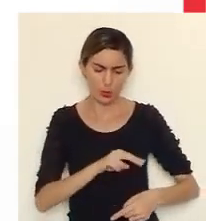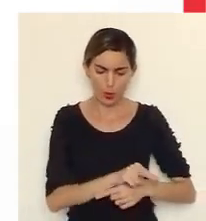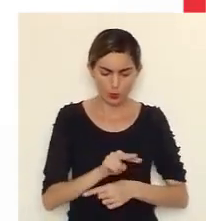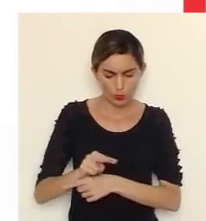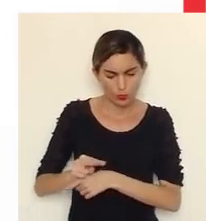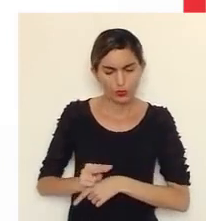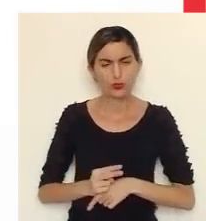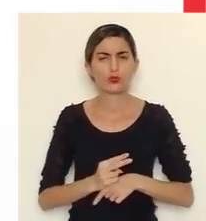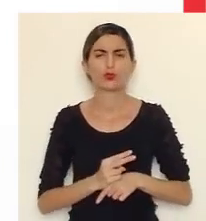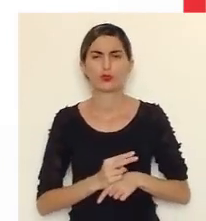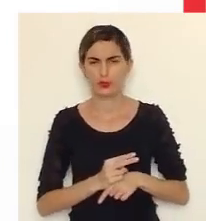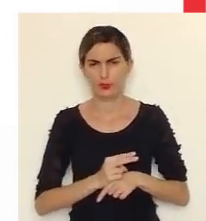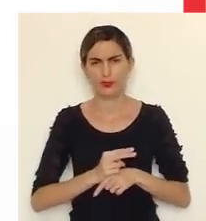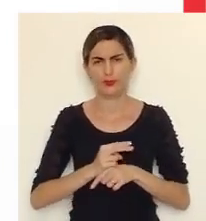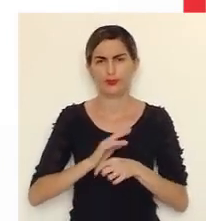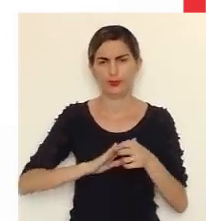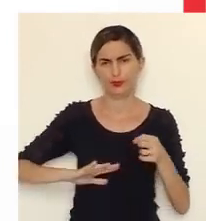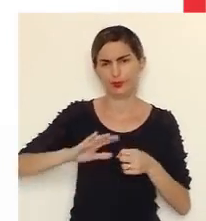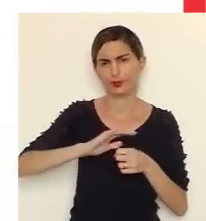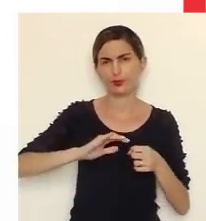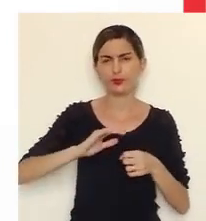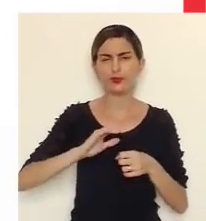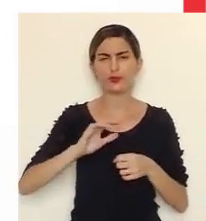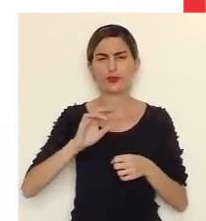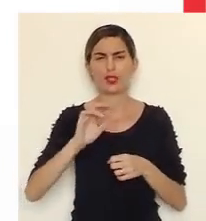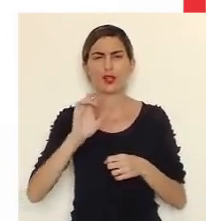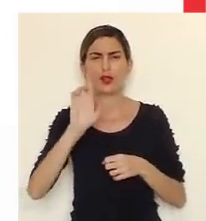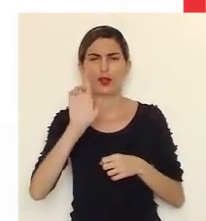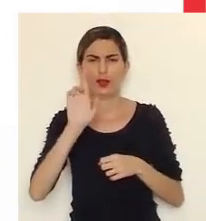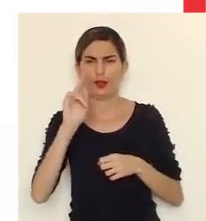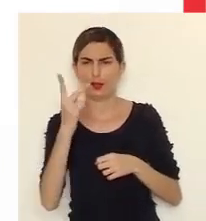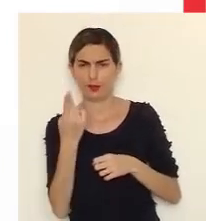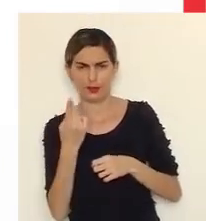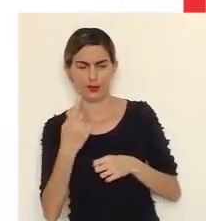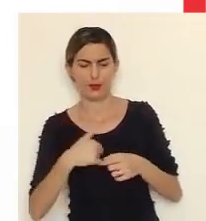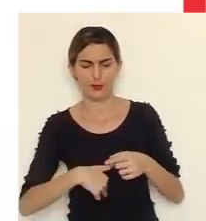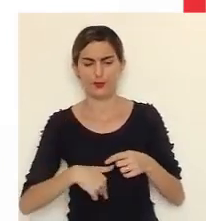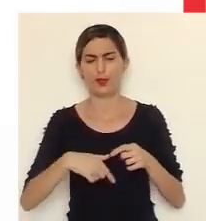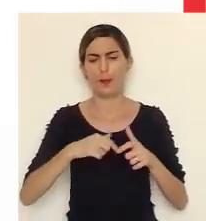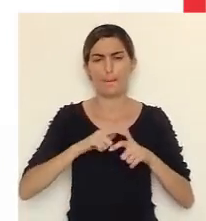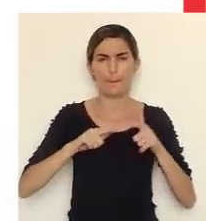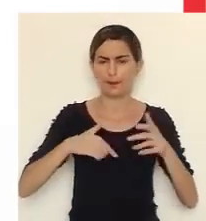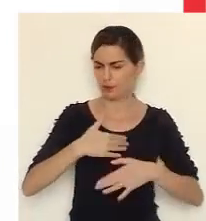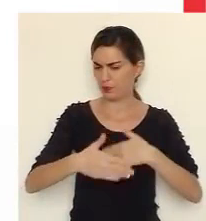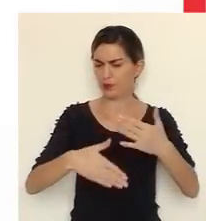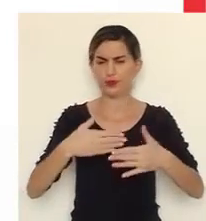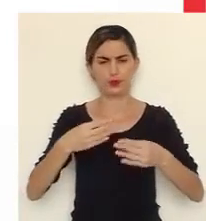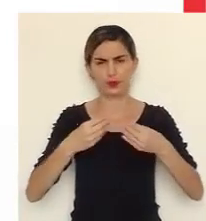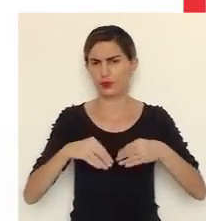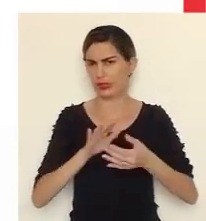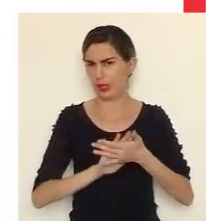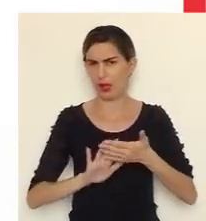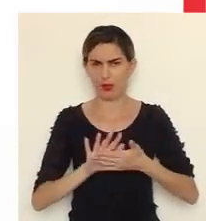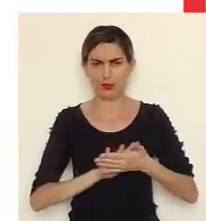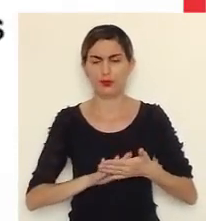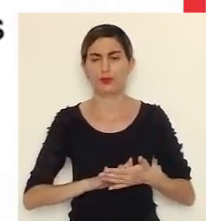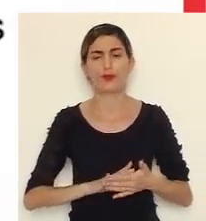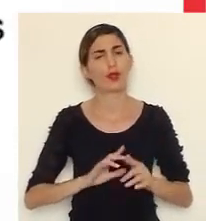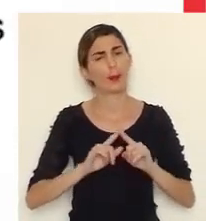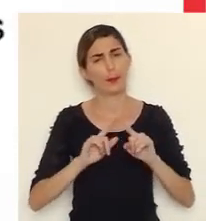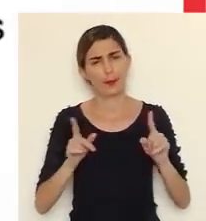formará anticorpos, que são aglutininas anti-RH em seu sangue, sem maiores consequências para